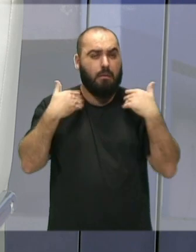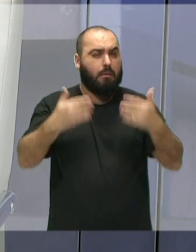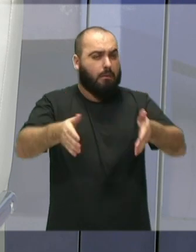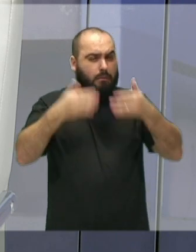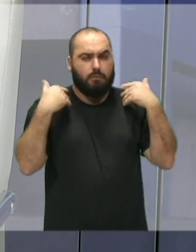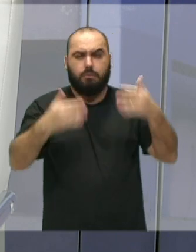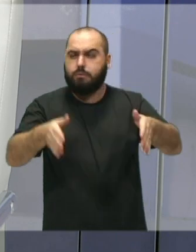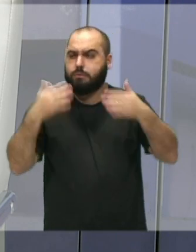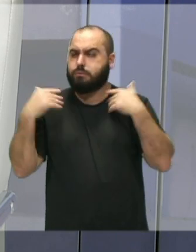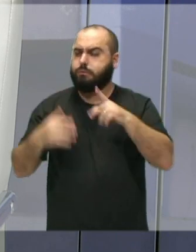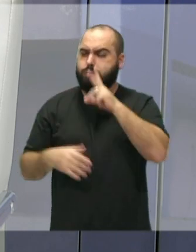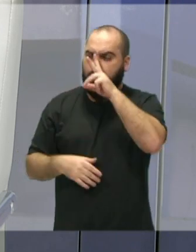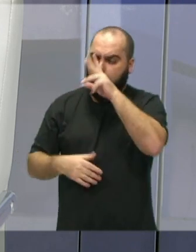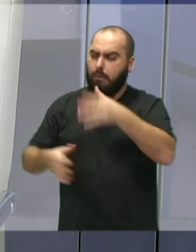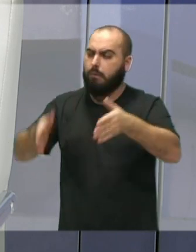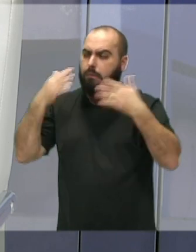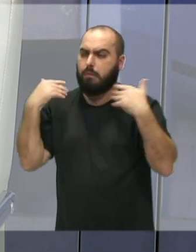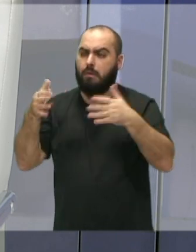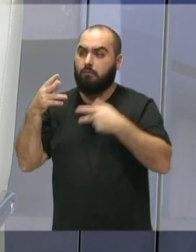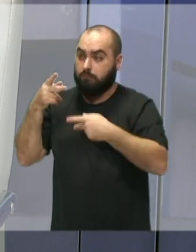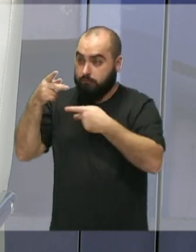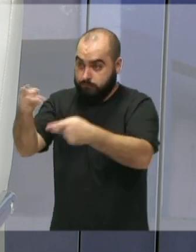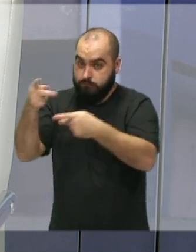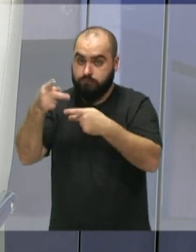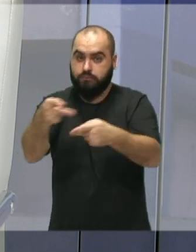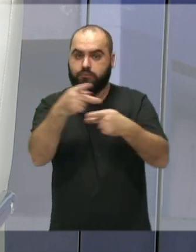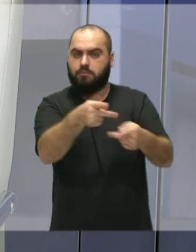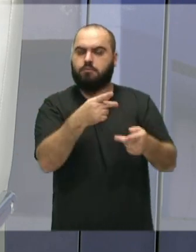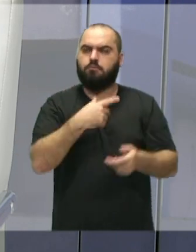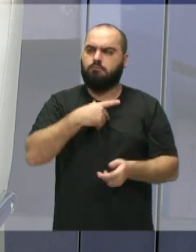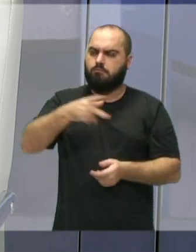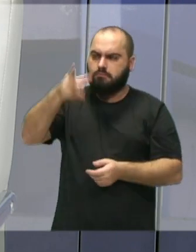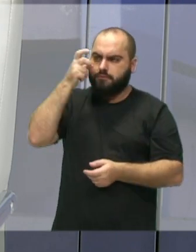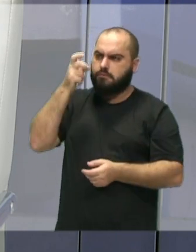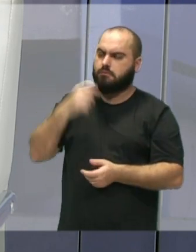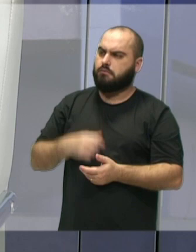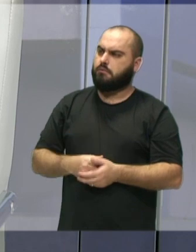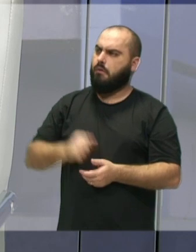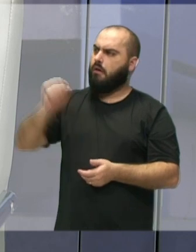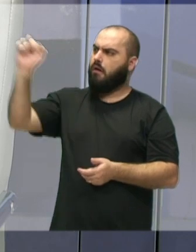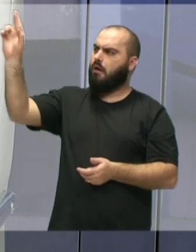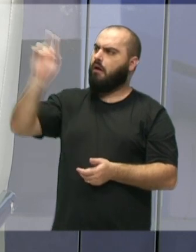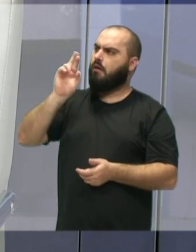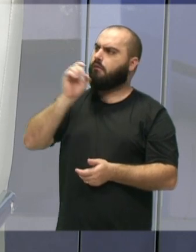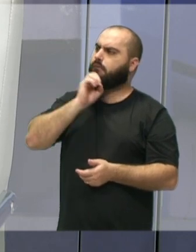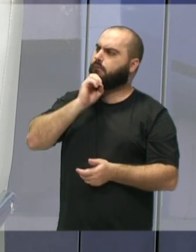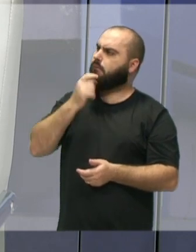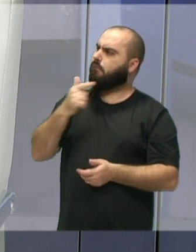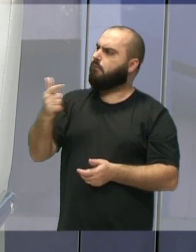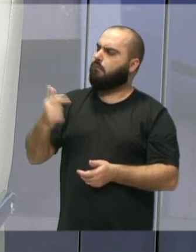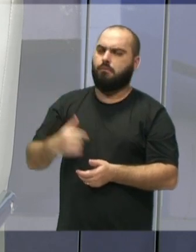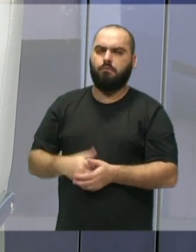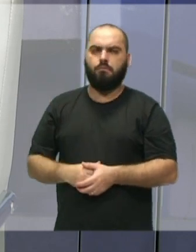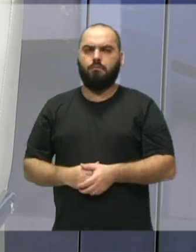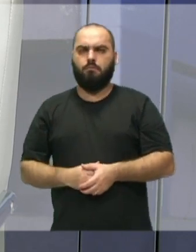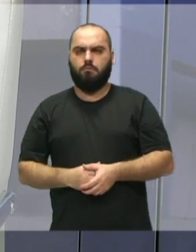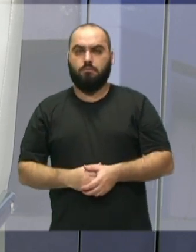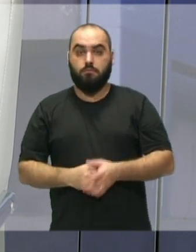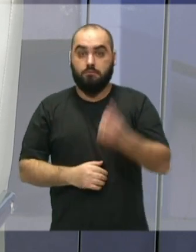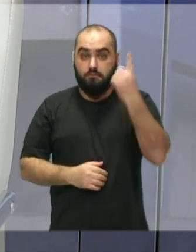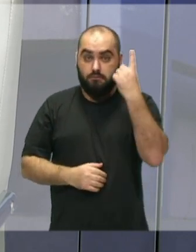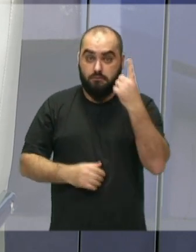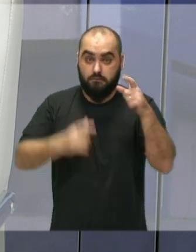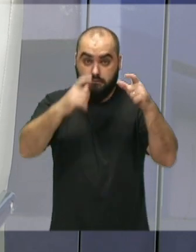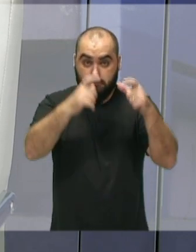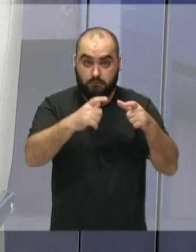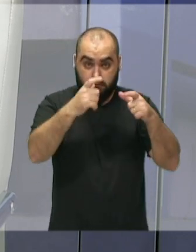quente, e nessas visitas eu comecei a notar que não tinha ar-condicionado, ao ponto que no local